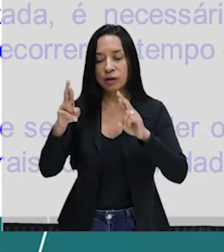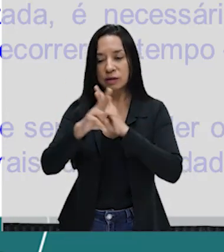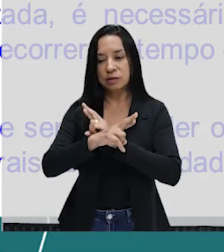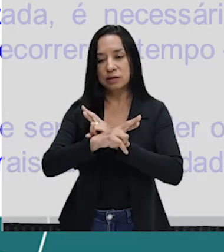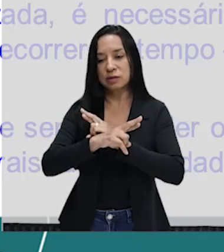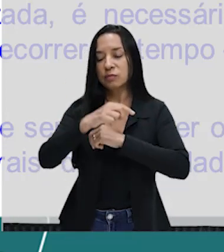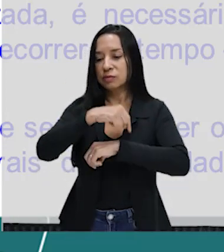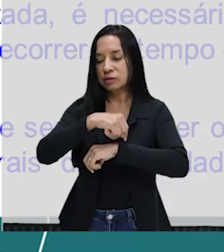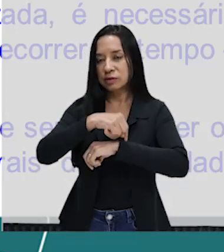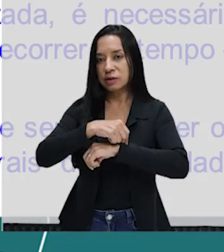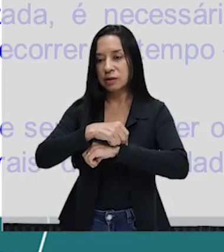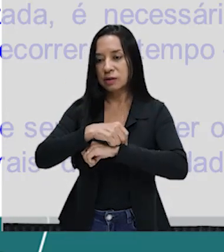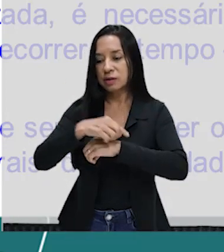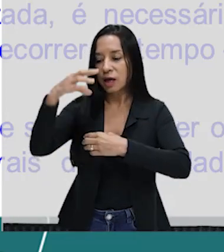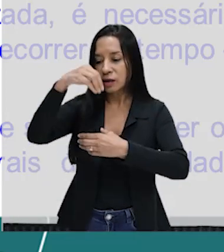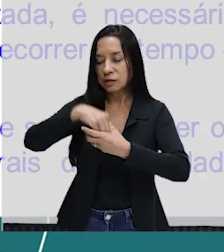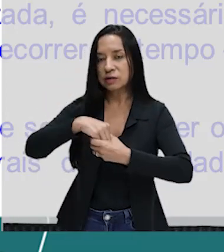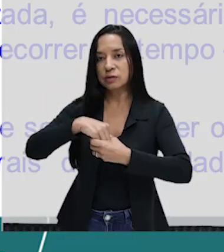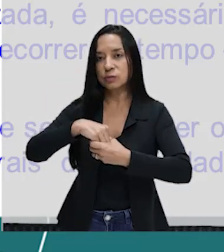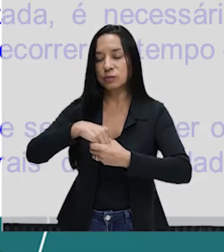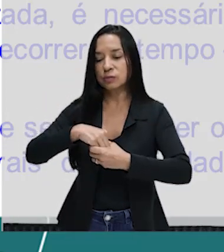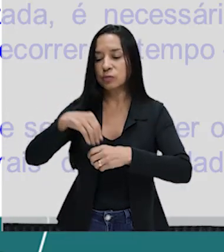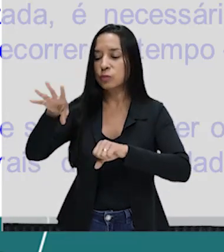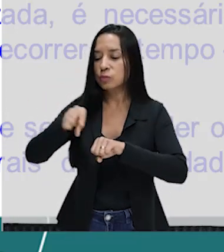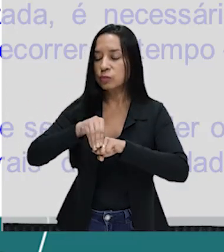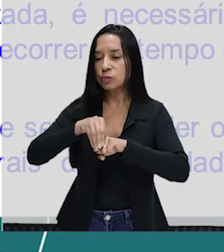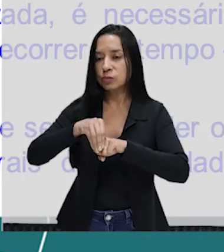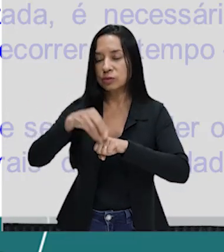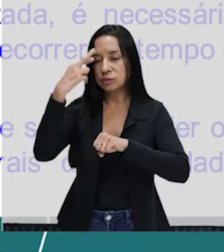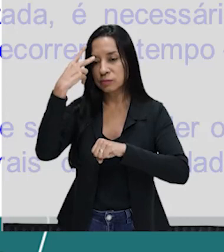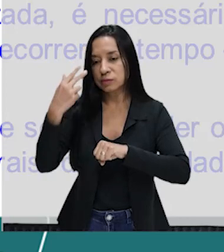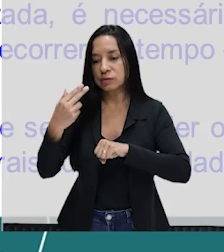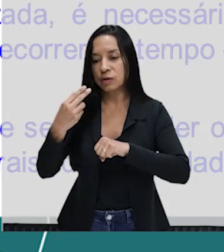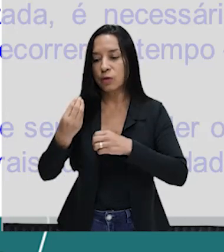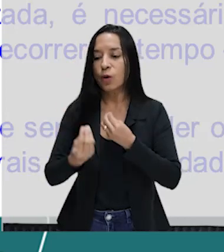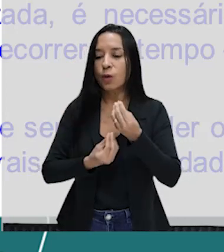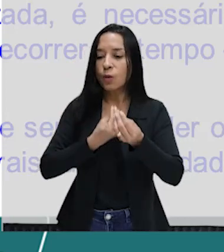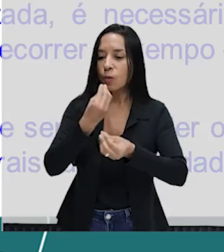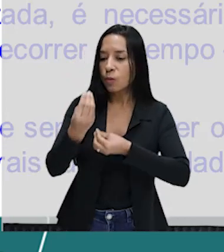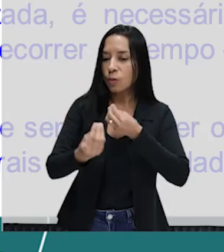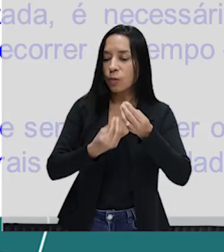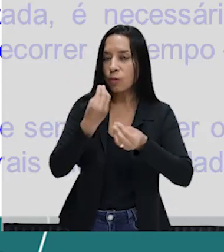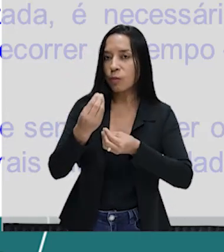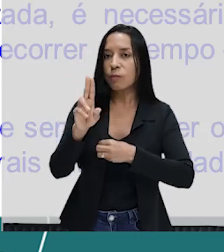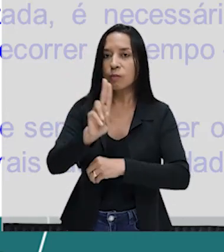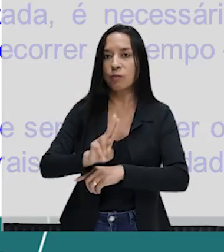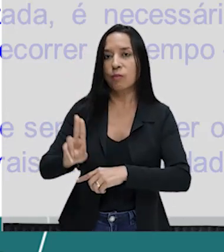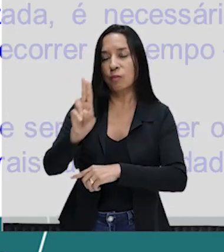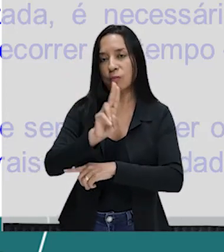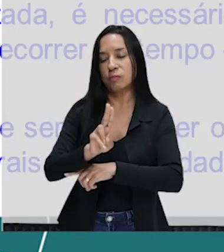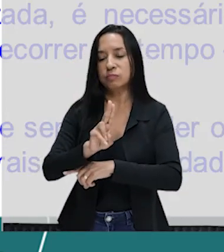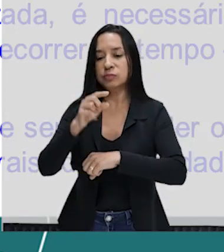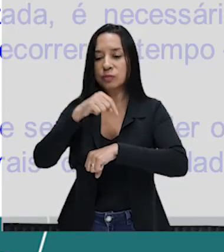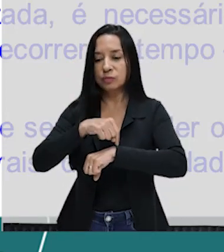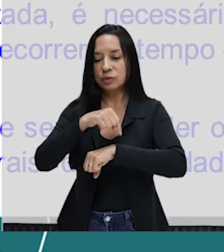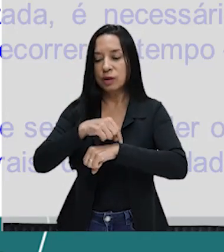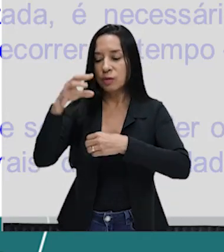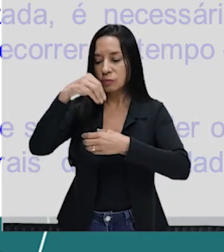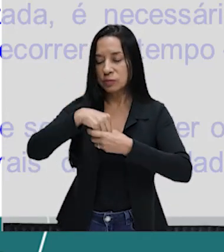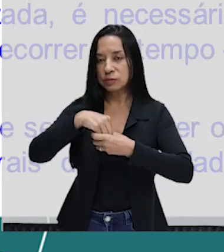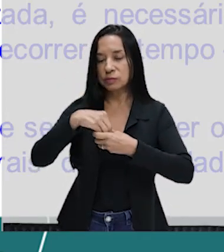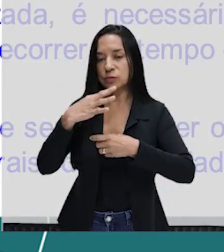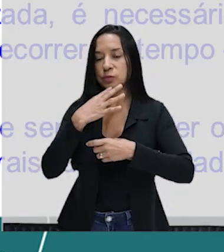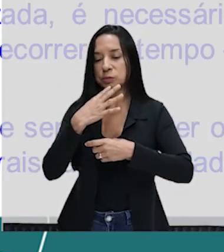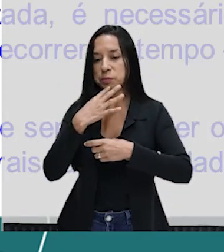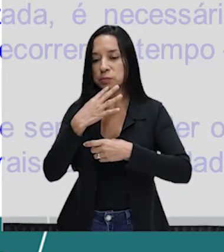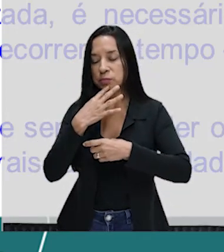do conhecimento histórico, né? Ou seja, como é que se utiliza esse tempo dentro do conhecimento histórico? Se nós